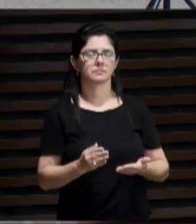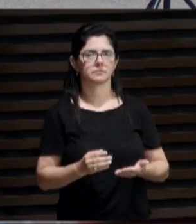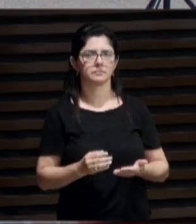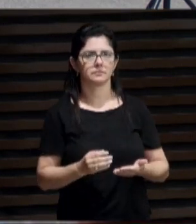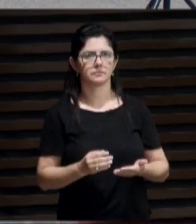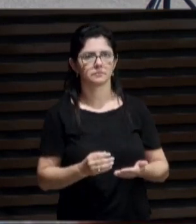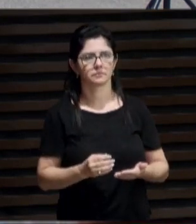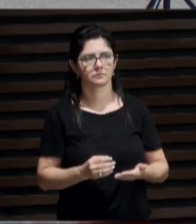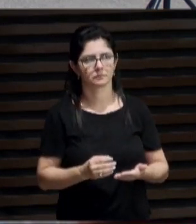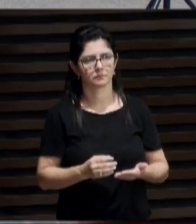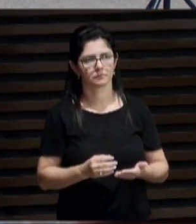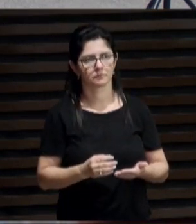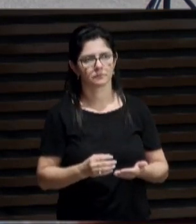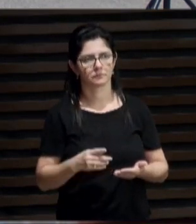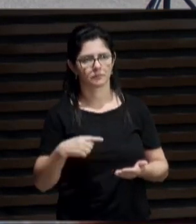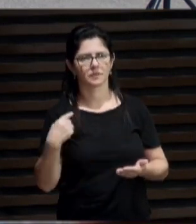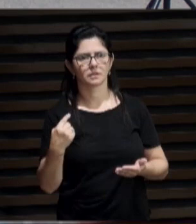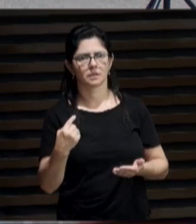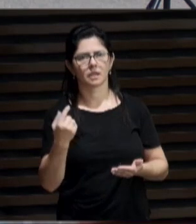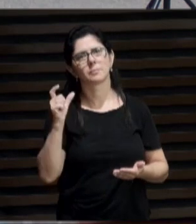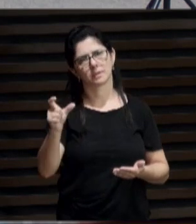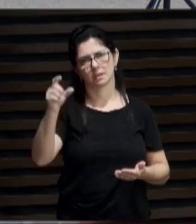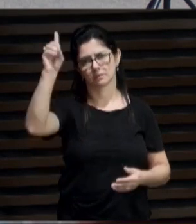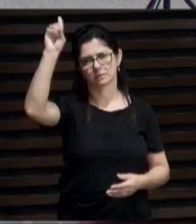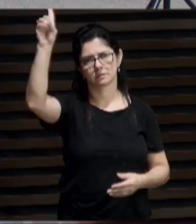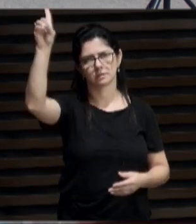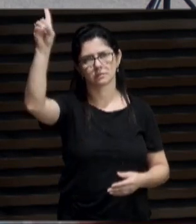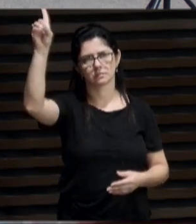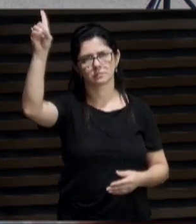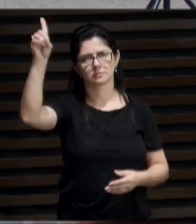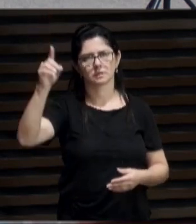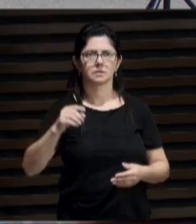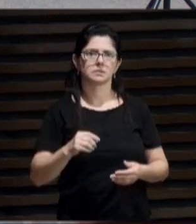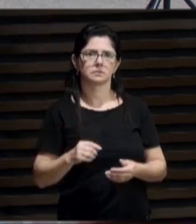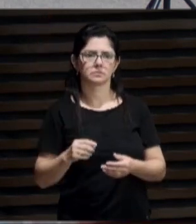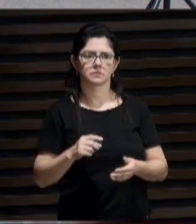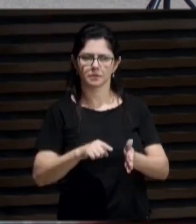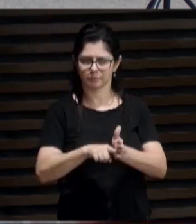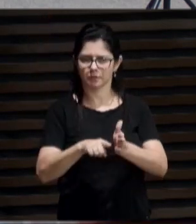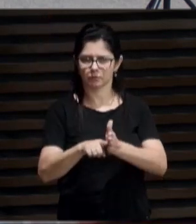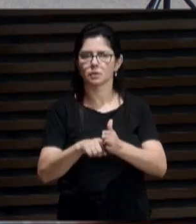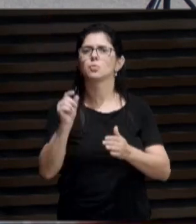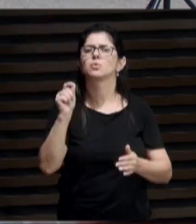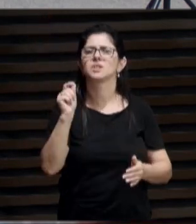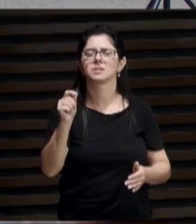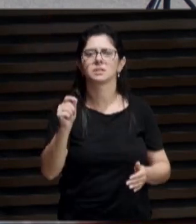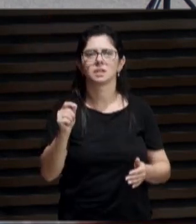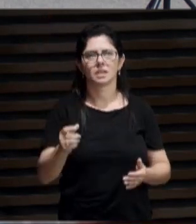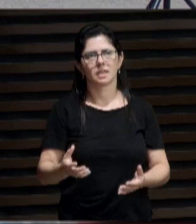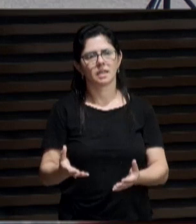não devocional, mas da nossa exposição da palavra de Deus, ele pergunta, que darei ao Senhor por todos os benefícios para